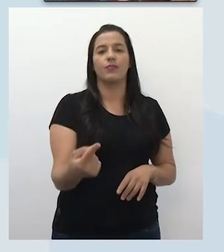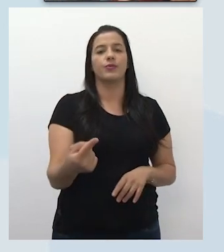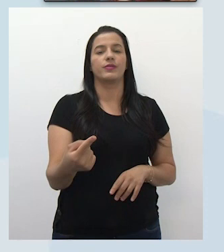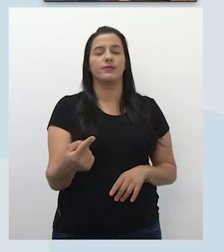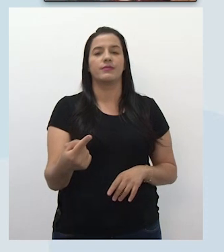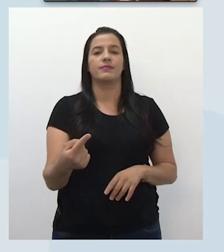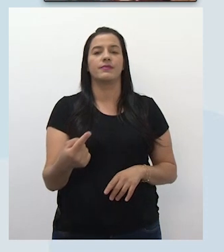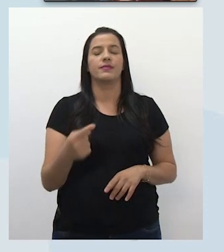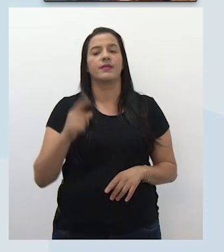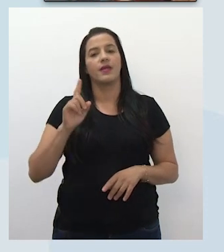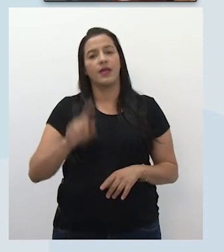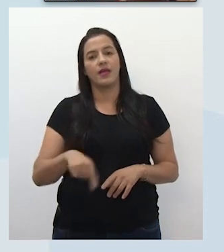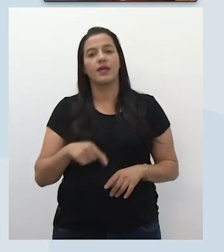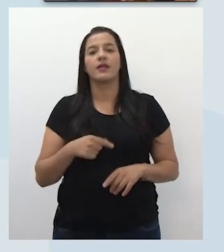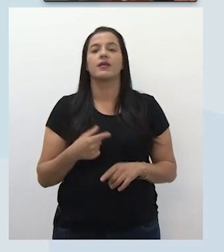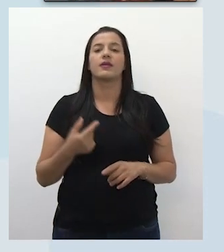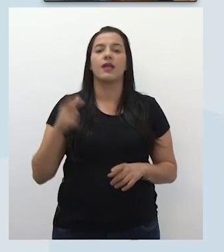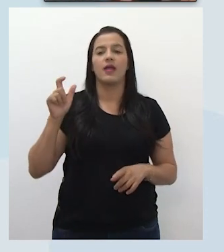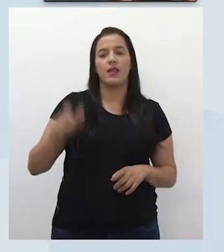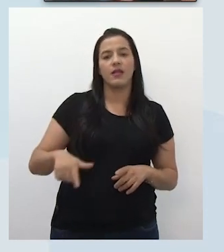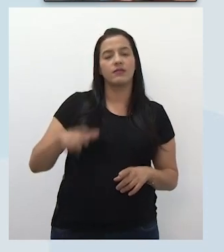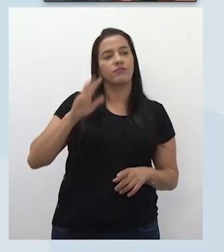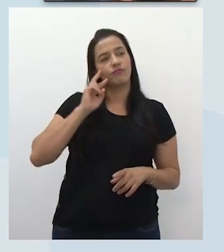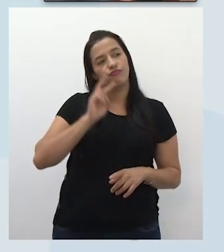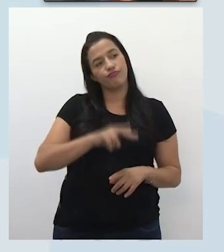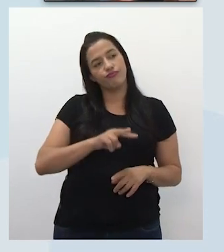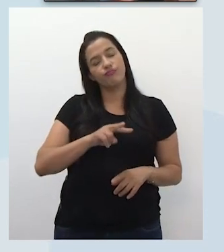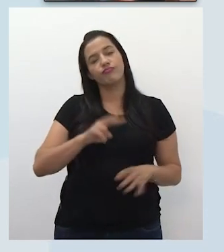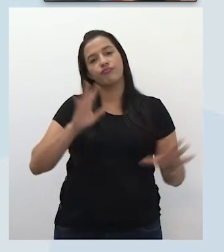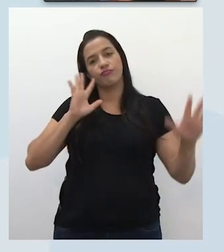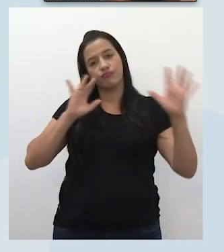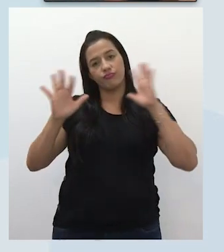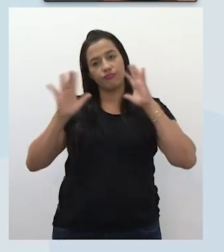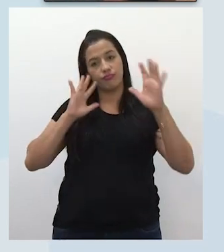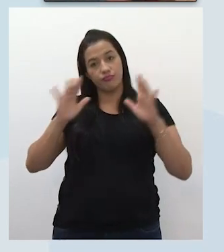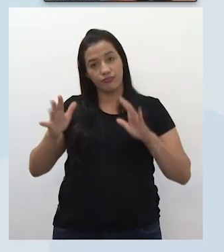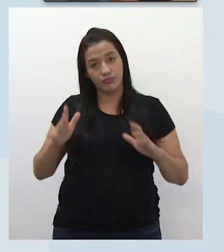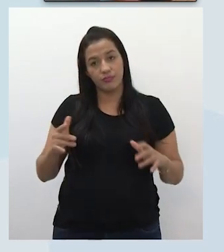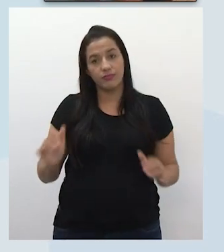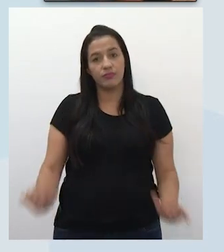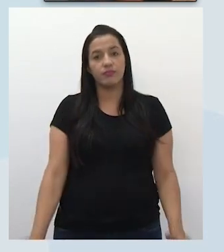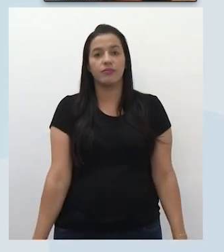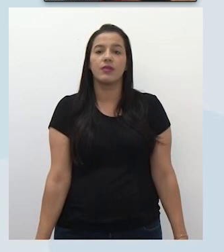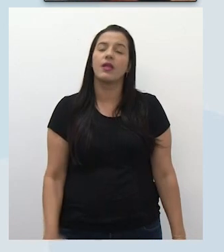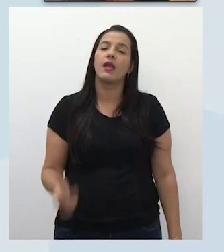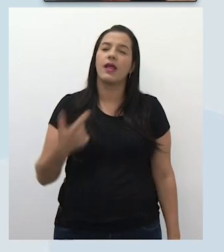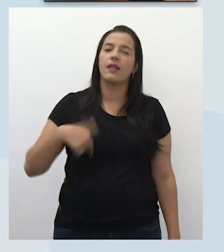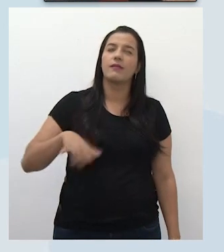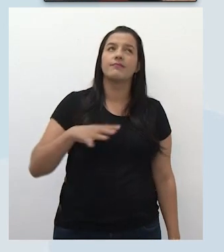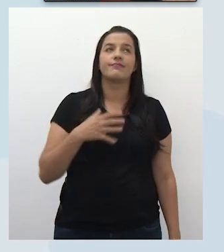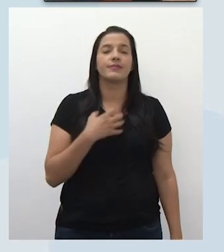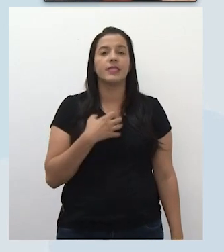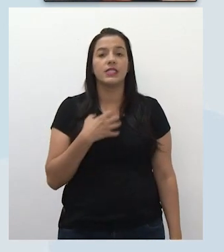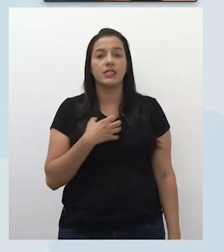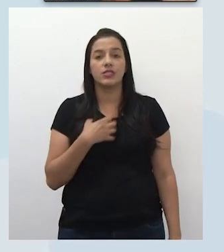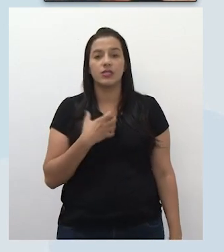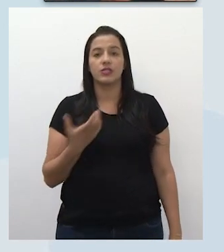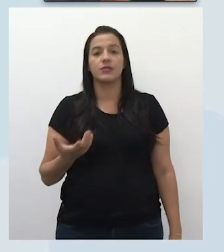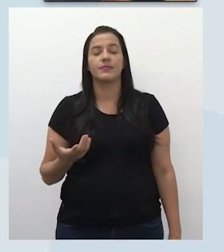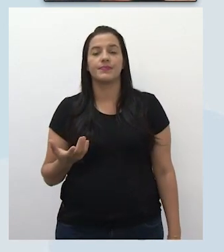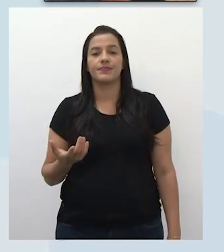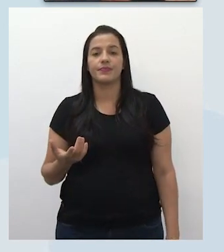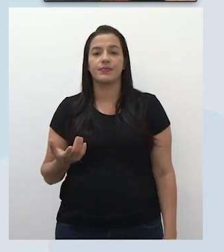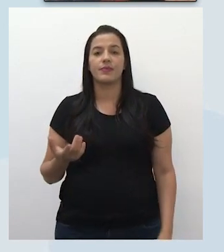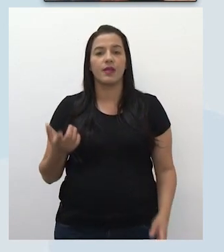só depois do sujeito tirar a atenção e não a atenção, né? Mas perceber